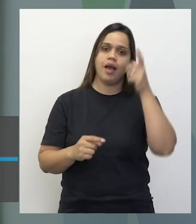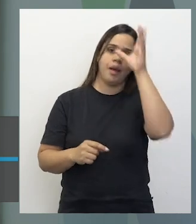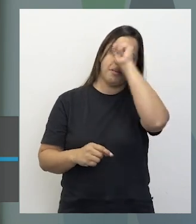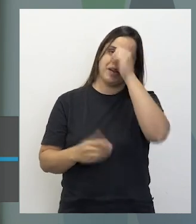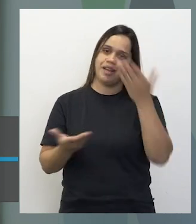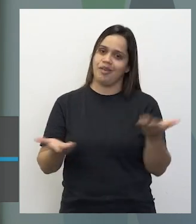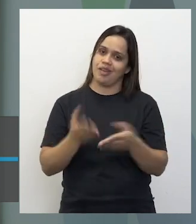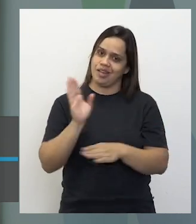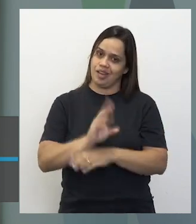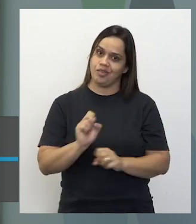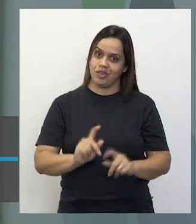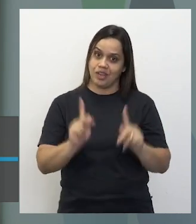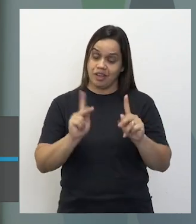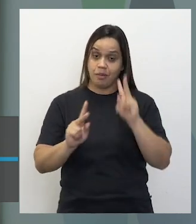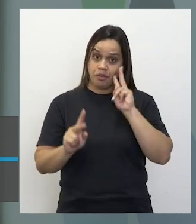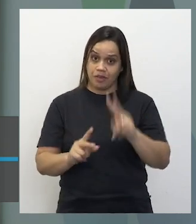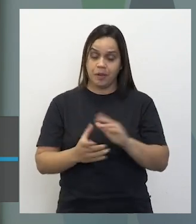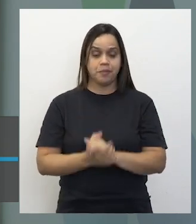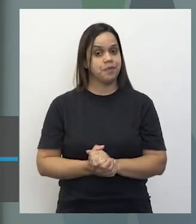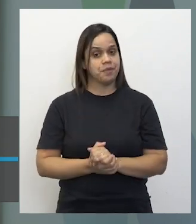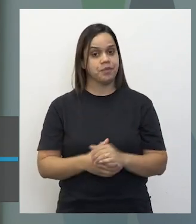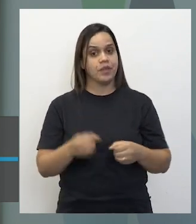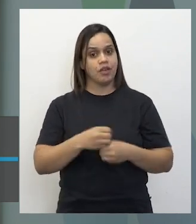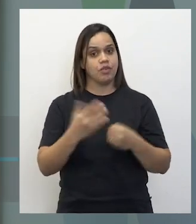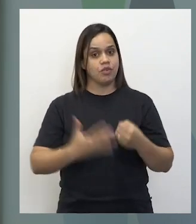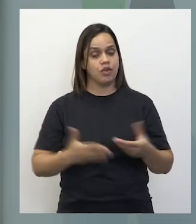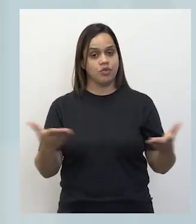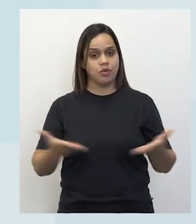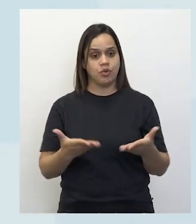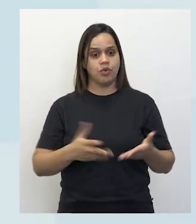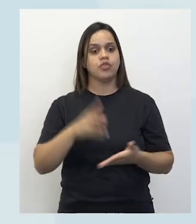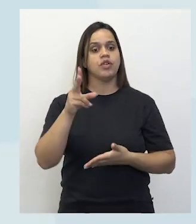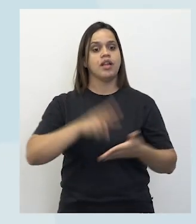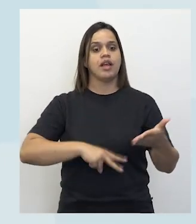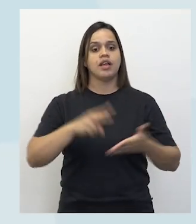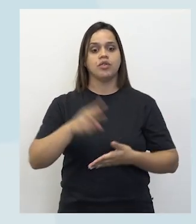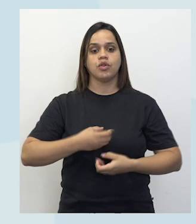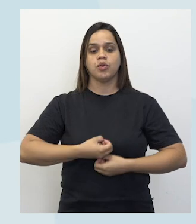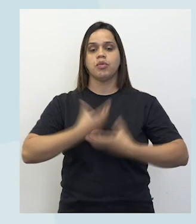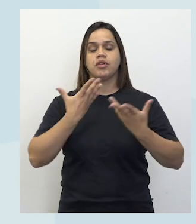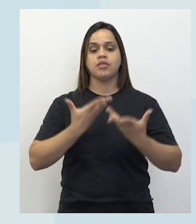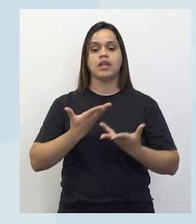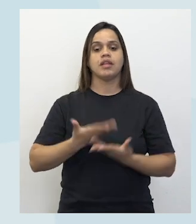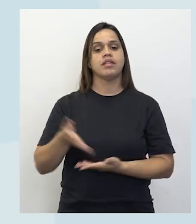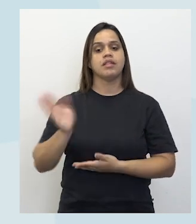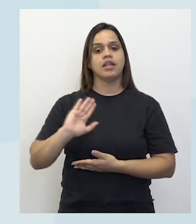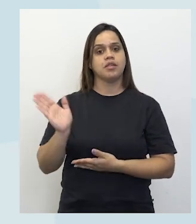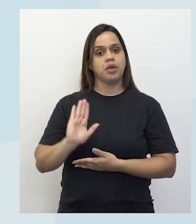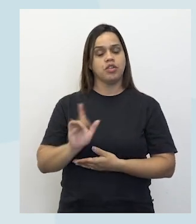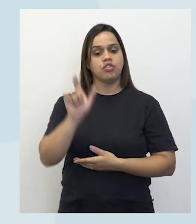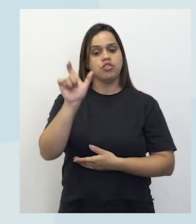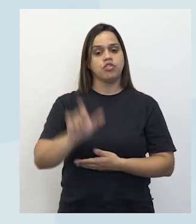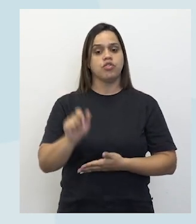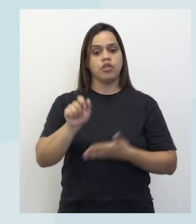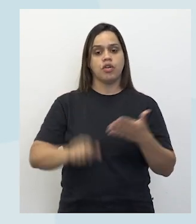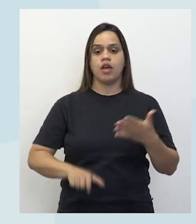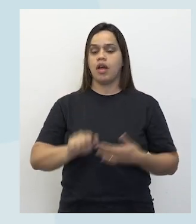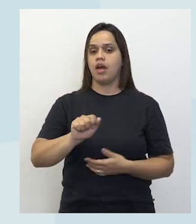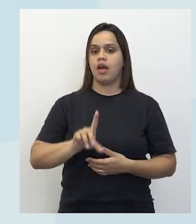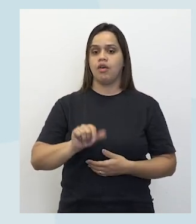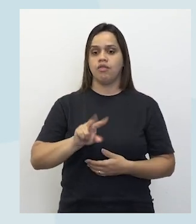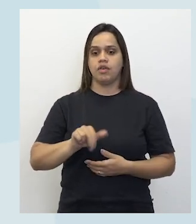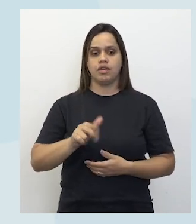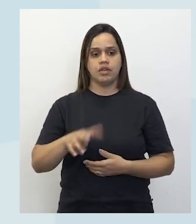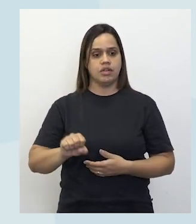nessa tarde, tá bom? Então vamos lá aos conteúdos de hoje. Leitura do poema Despedidas, de Álvares de